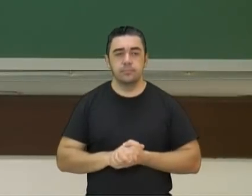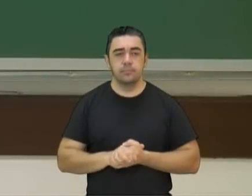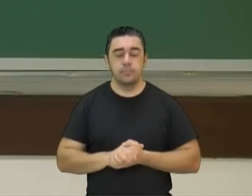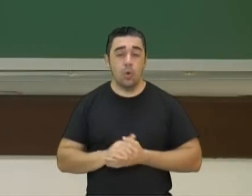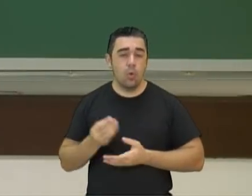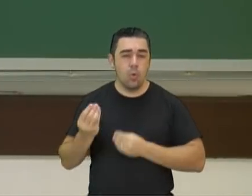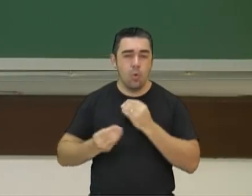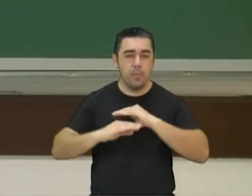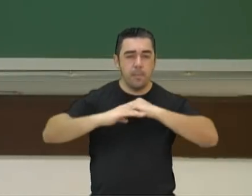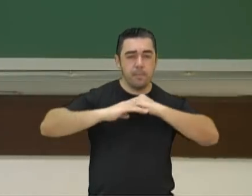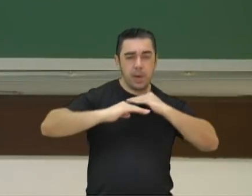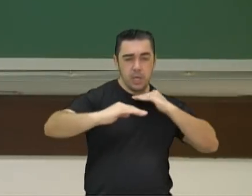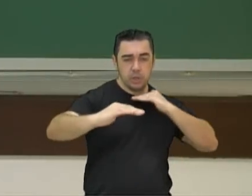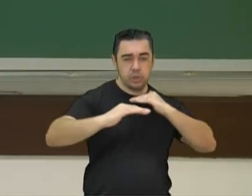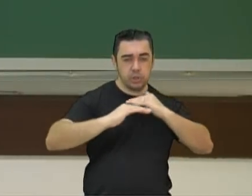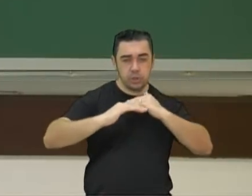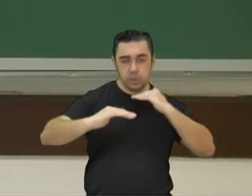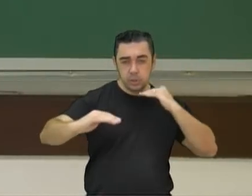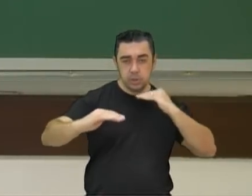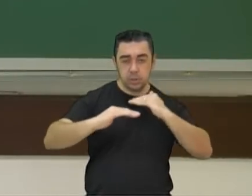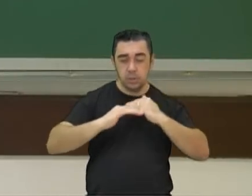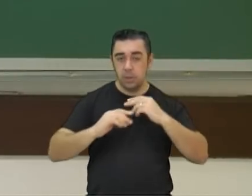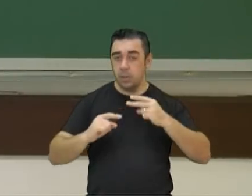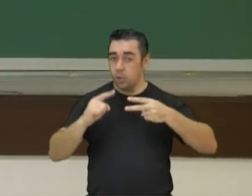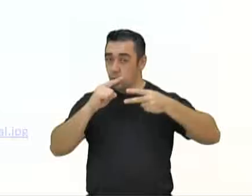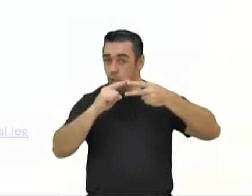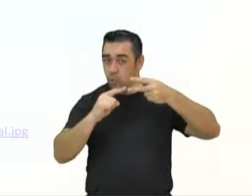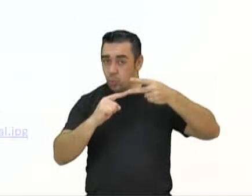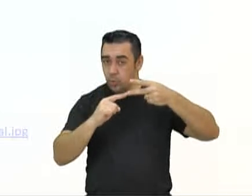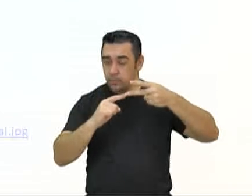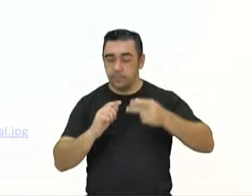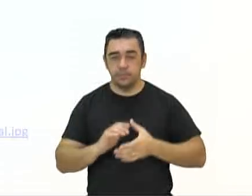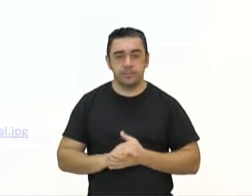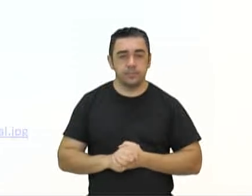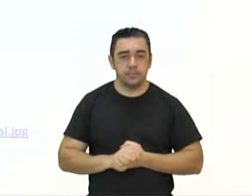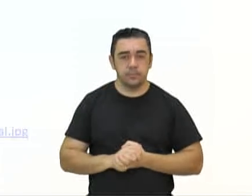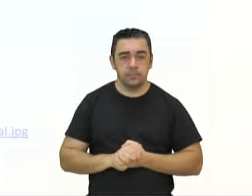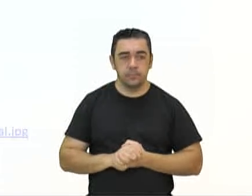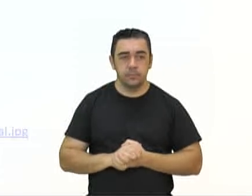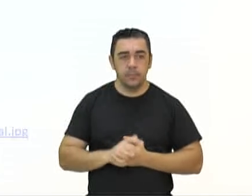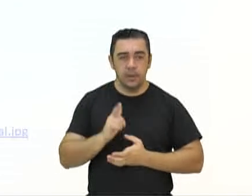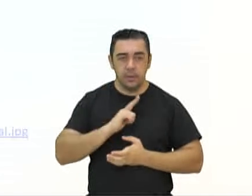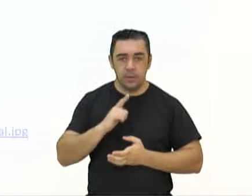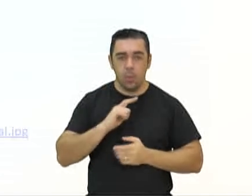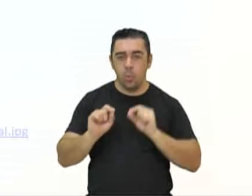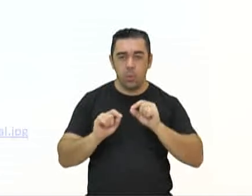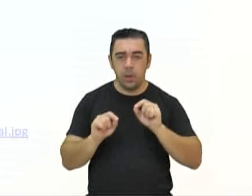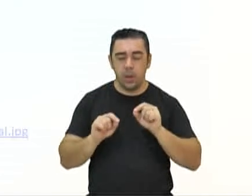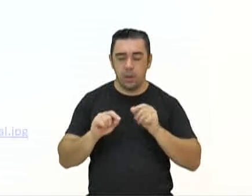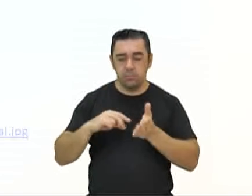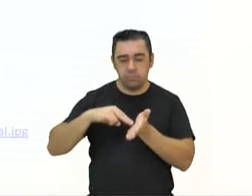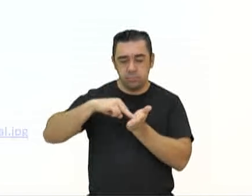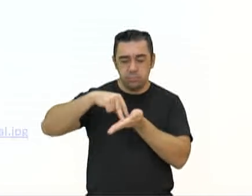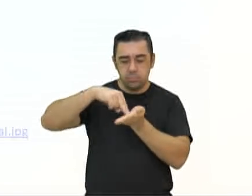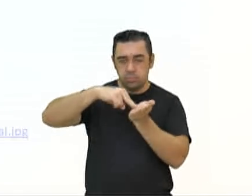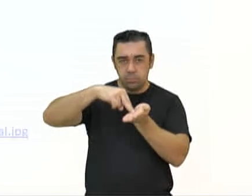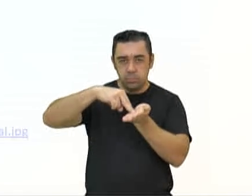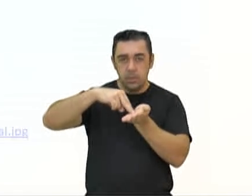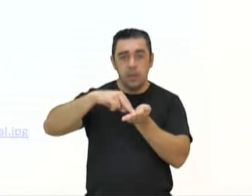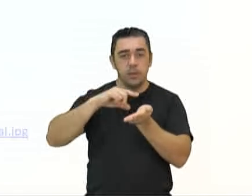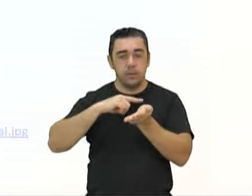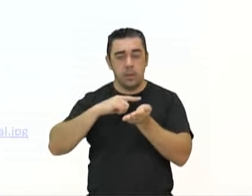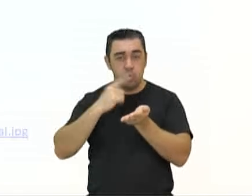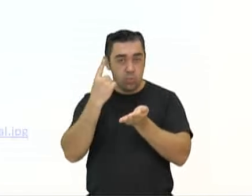As pranchas. Existem dois tipos de pranchas, as direcionais e as